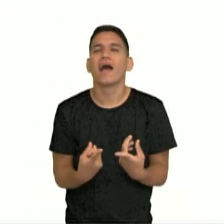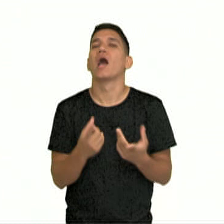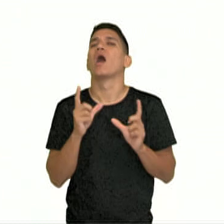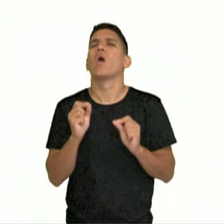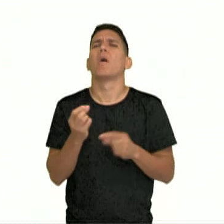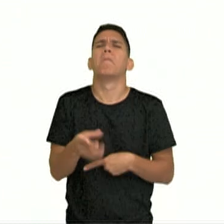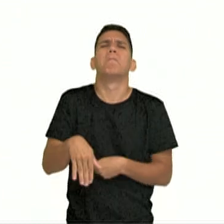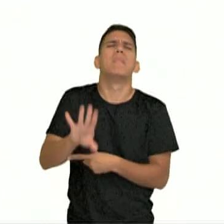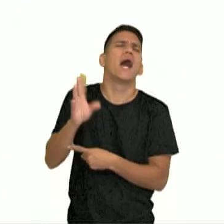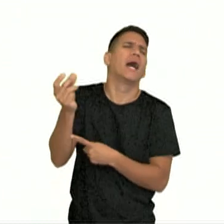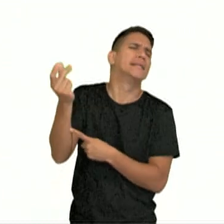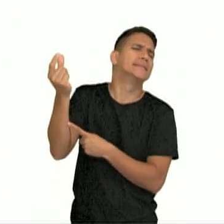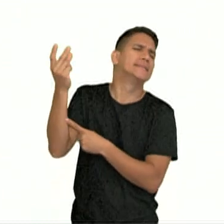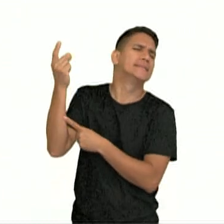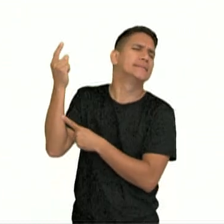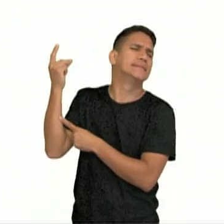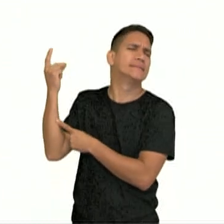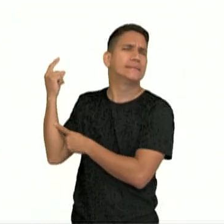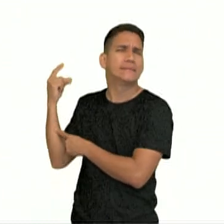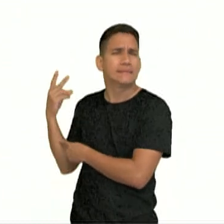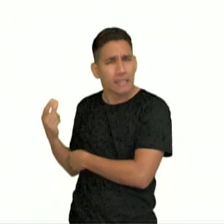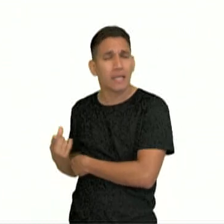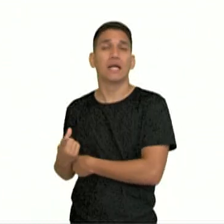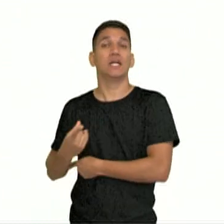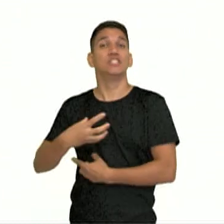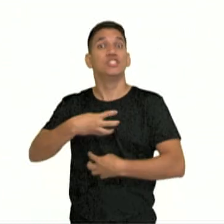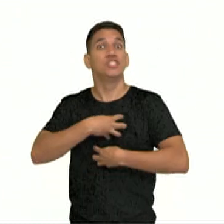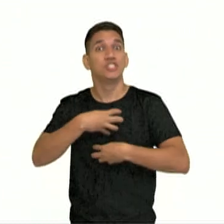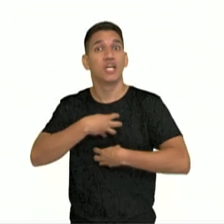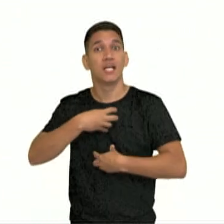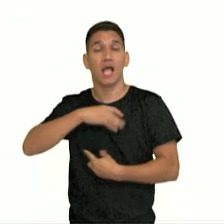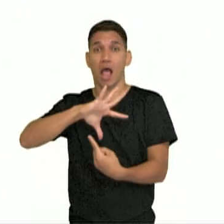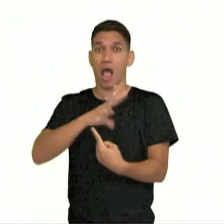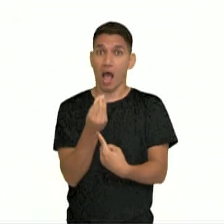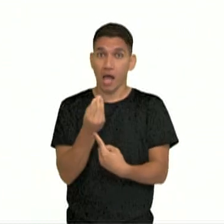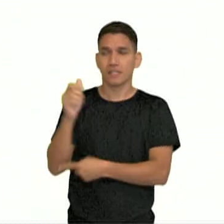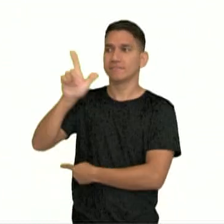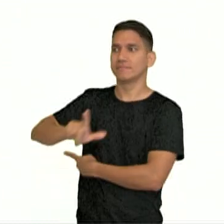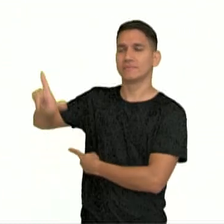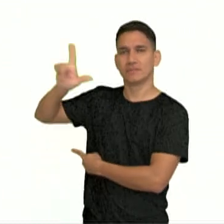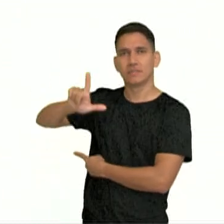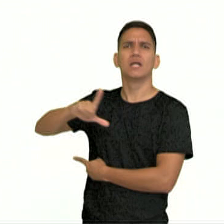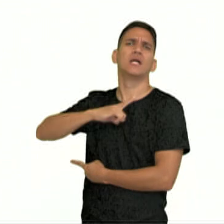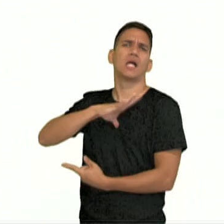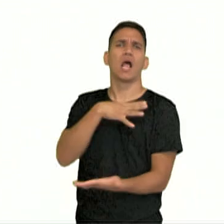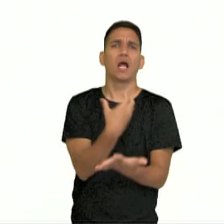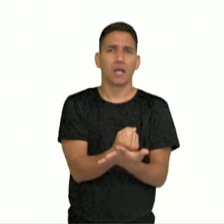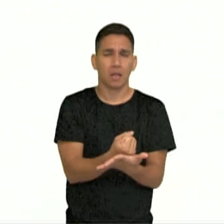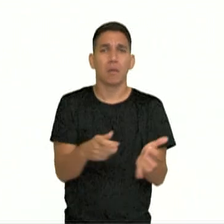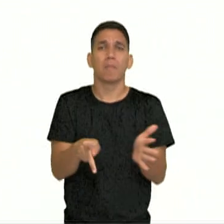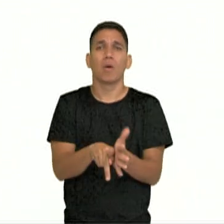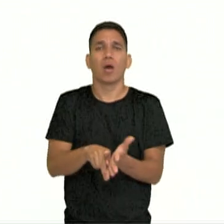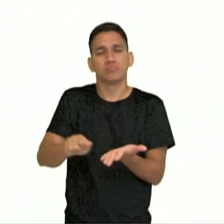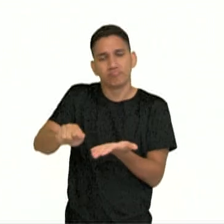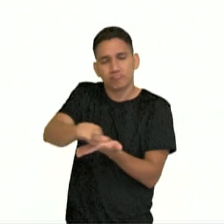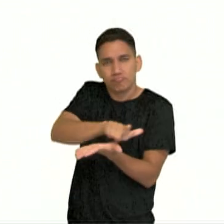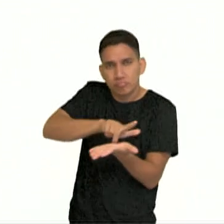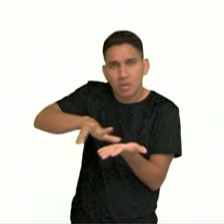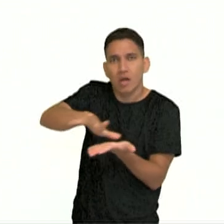mais antigas formas de arte literária, havendo registro de poesias em hieróglifos no